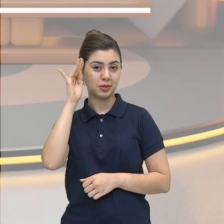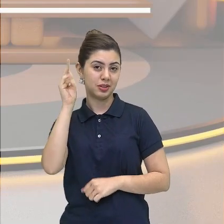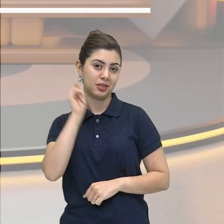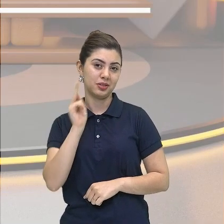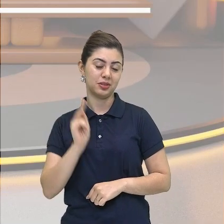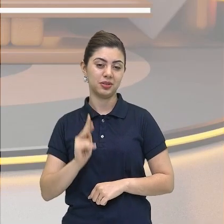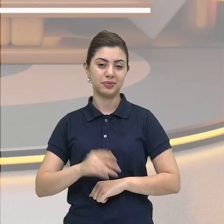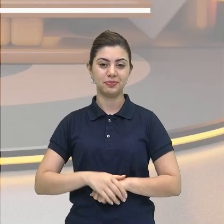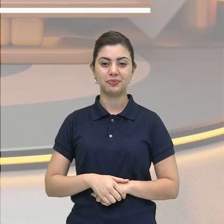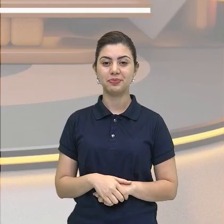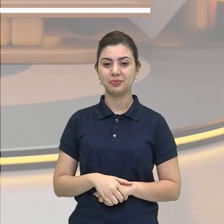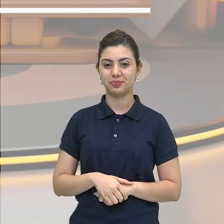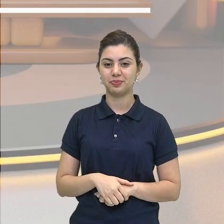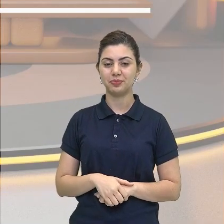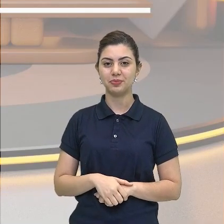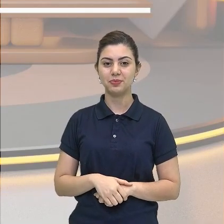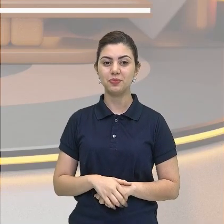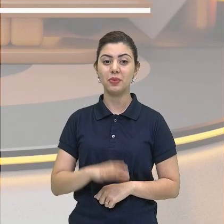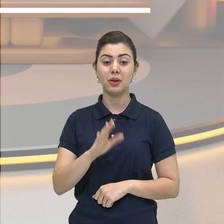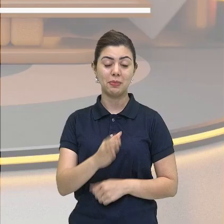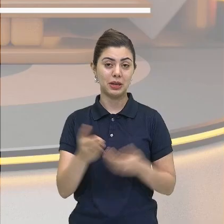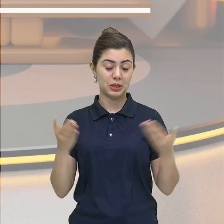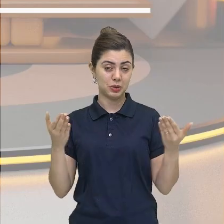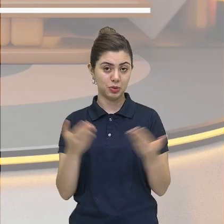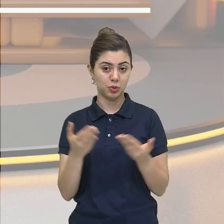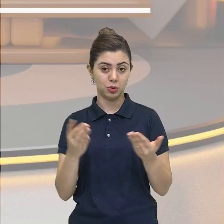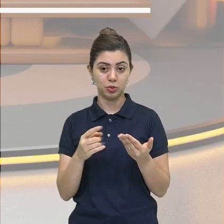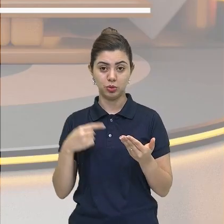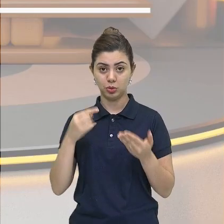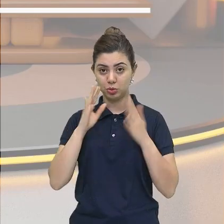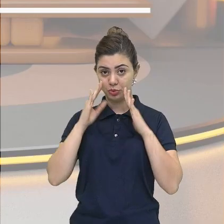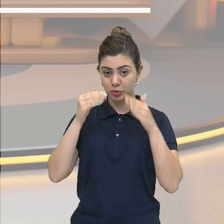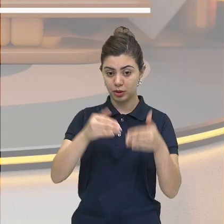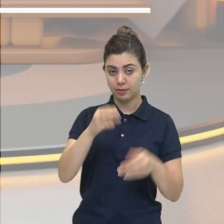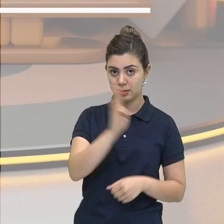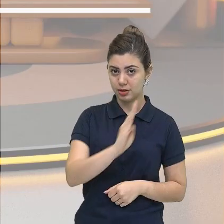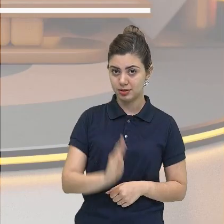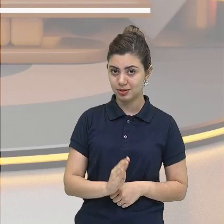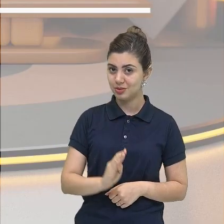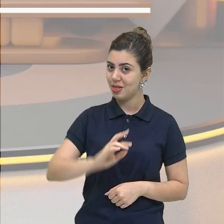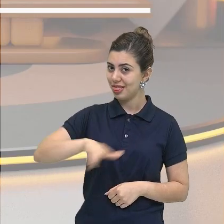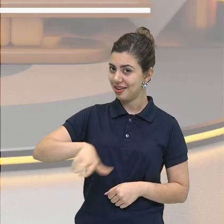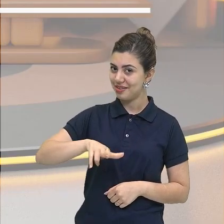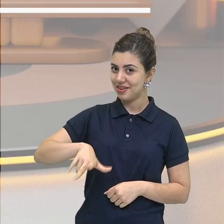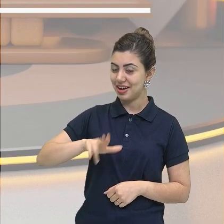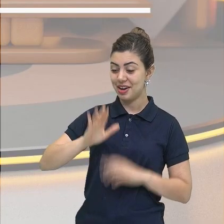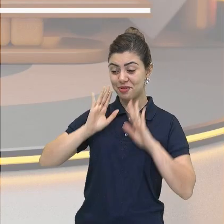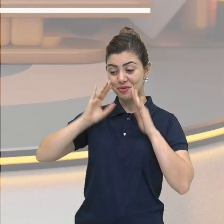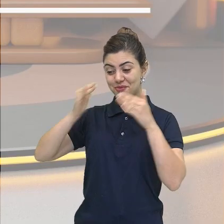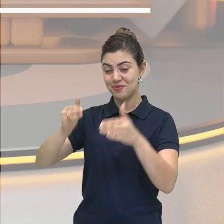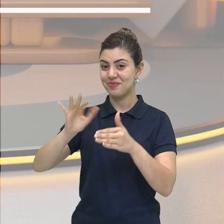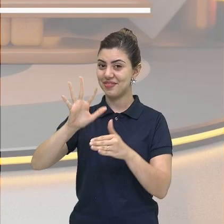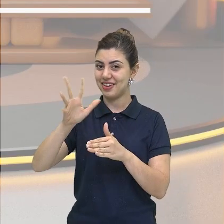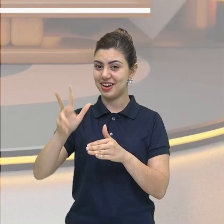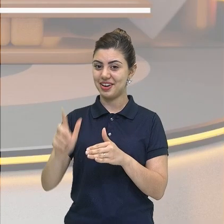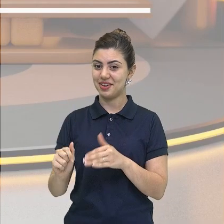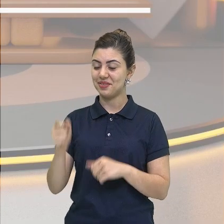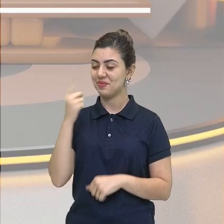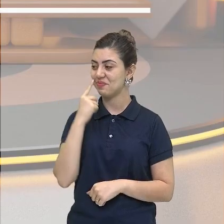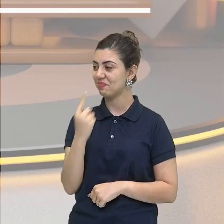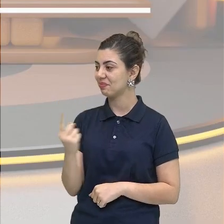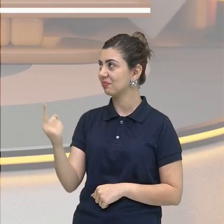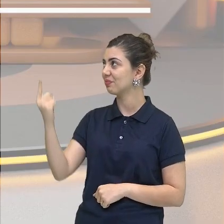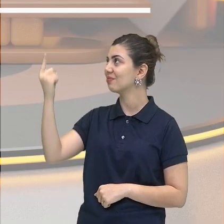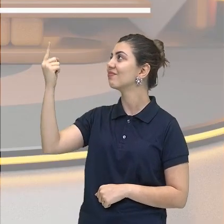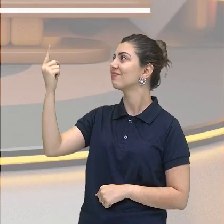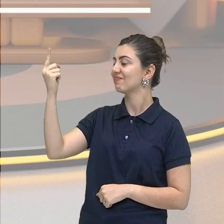mapa. Mas nós não vamos falar especificamente aqui de Brasil, nós vamos falar aqui de África, desse supercontinente que